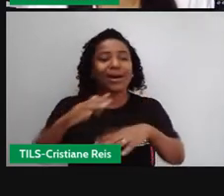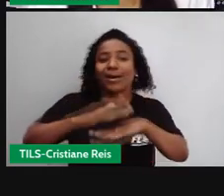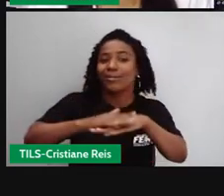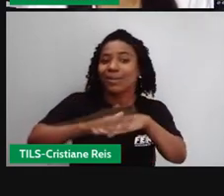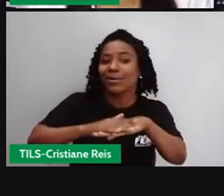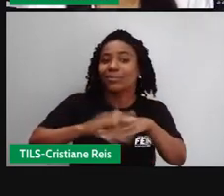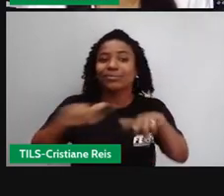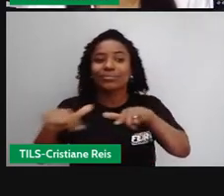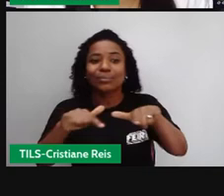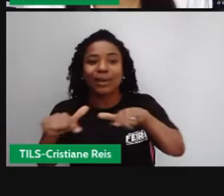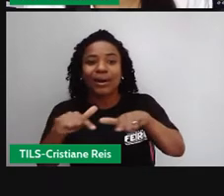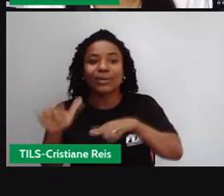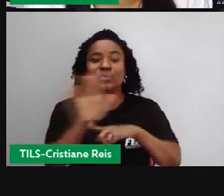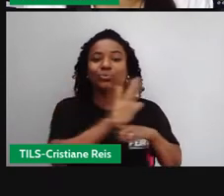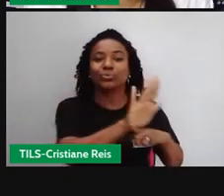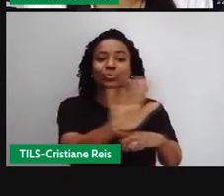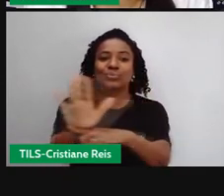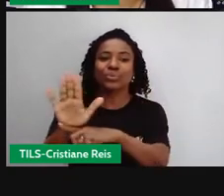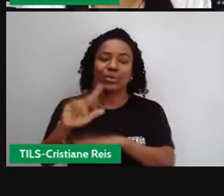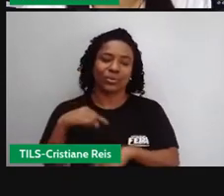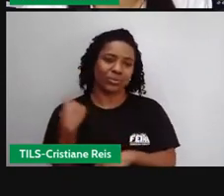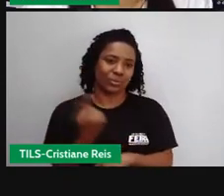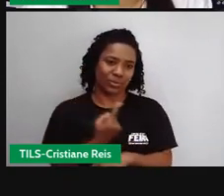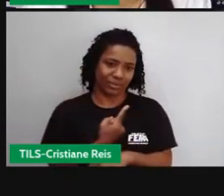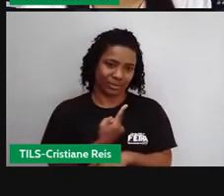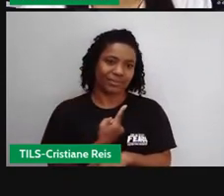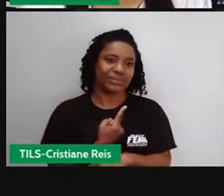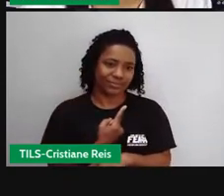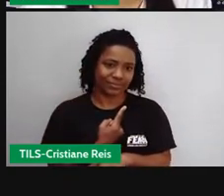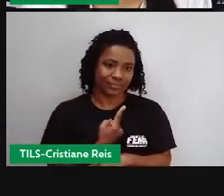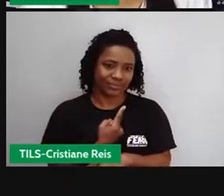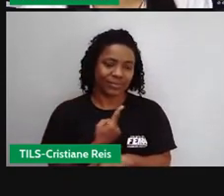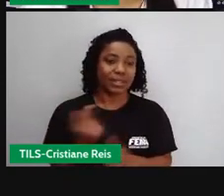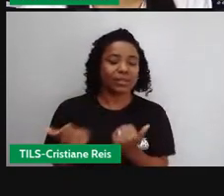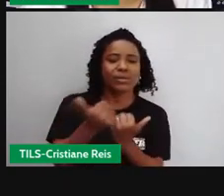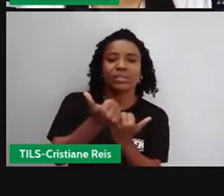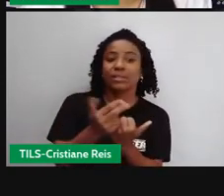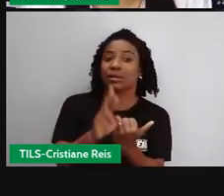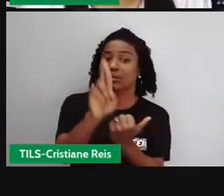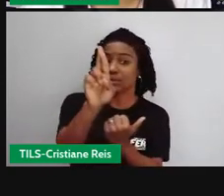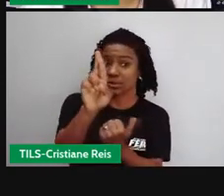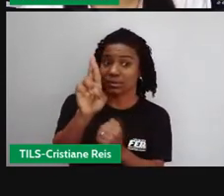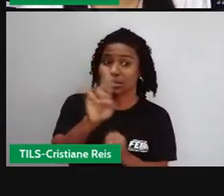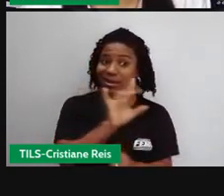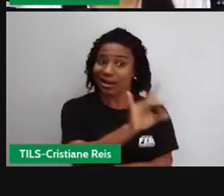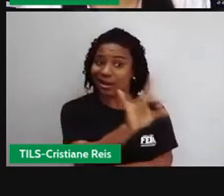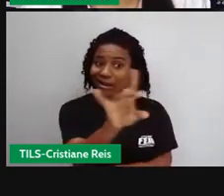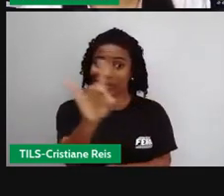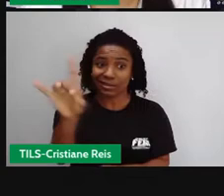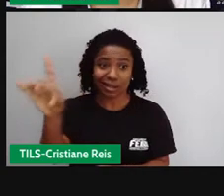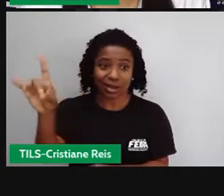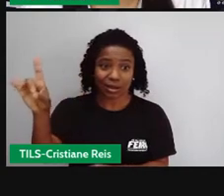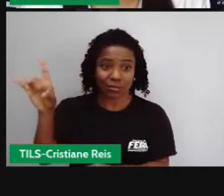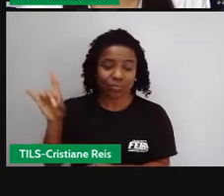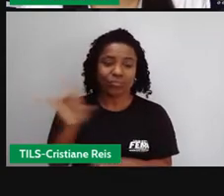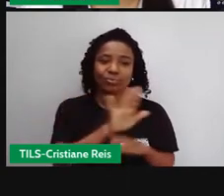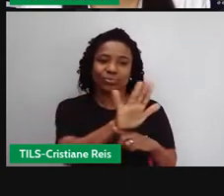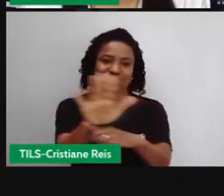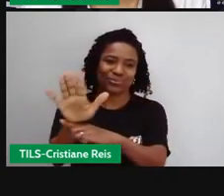os representantes precisam exercer e cumprir em seu papel aí por todas as pessoas.